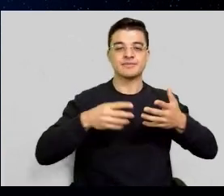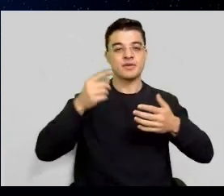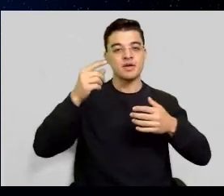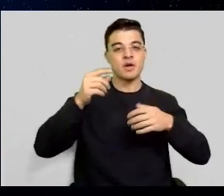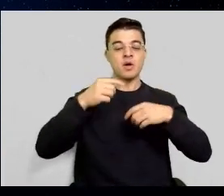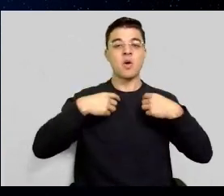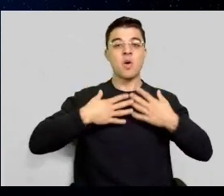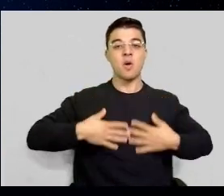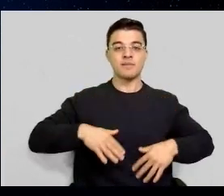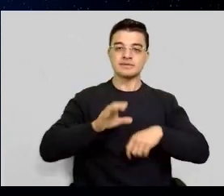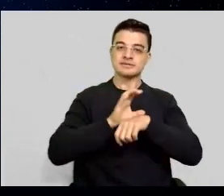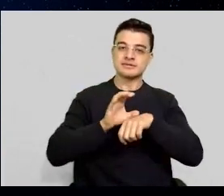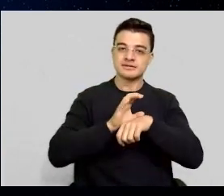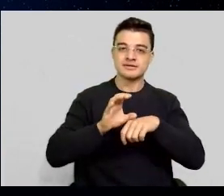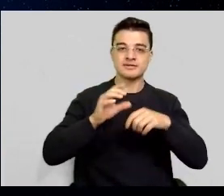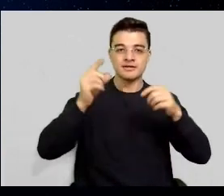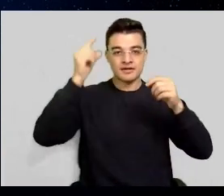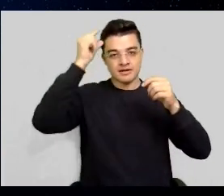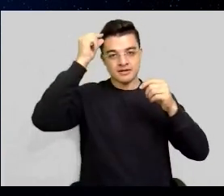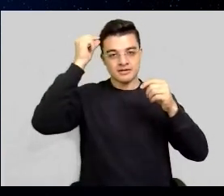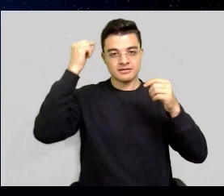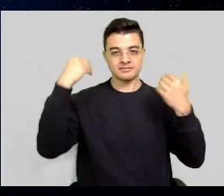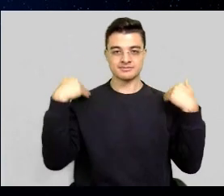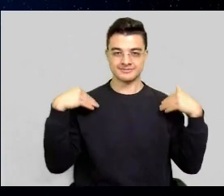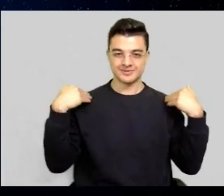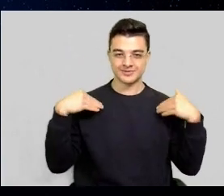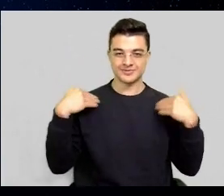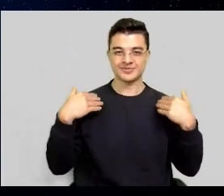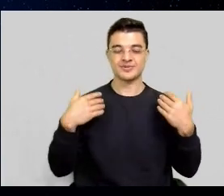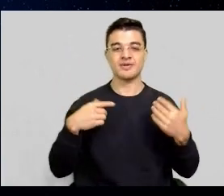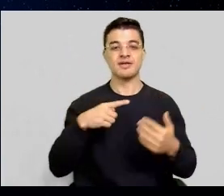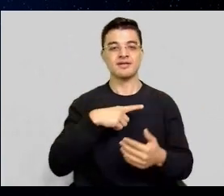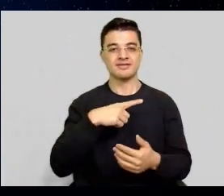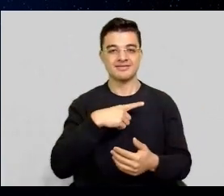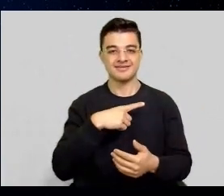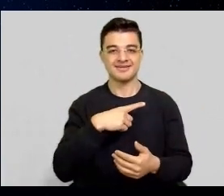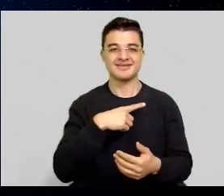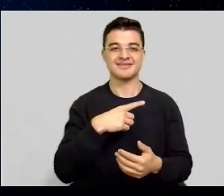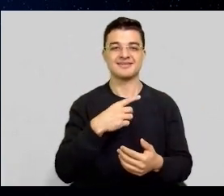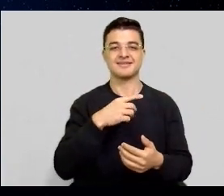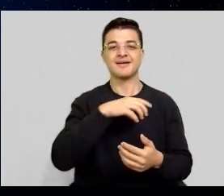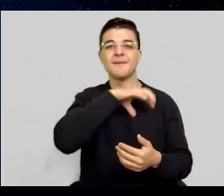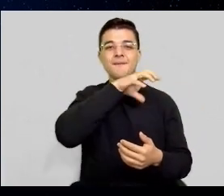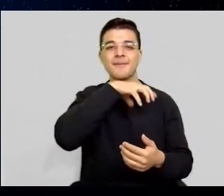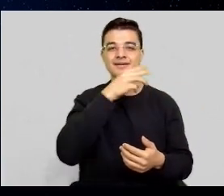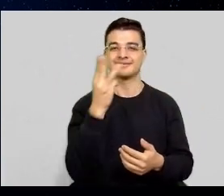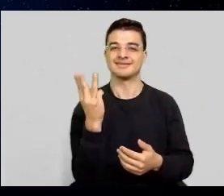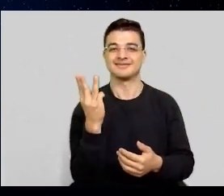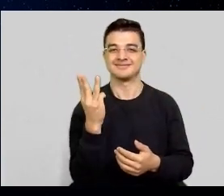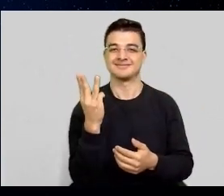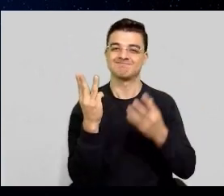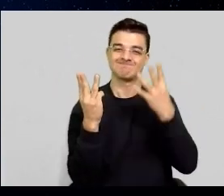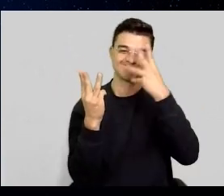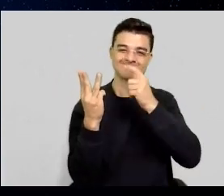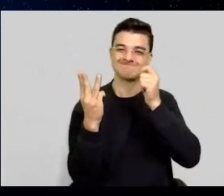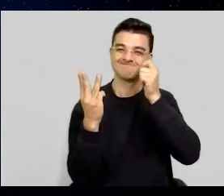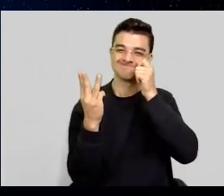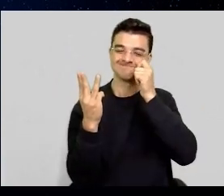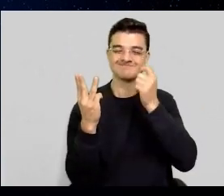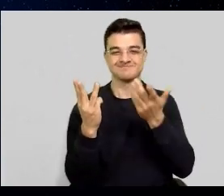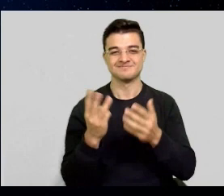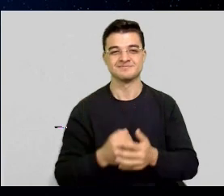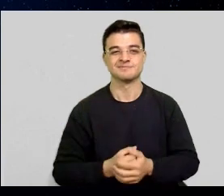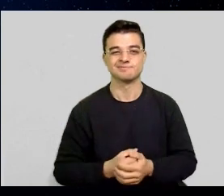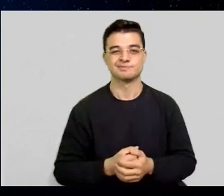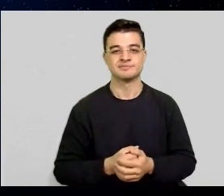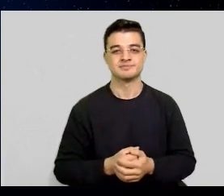curto. E sou mãe biológica só na minha vida, né, de 3 fofurinhas que eu tenho em casa. Então, bora lá. E hoje eu começo iniciando com